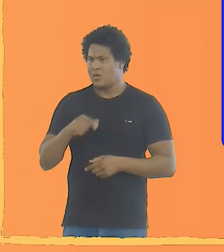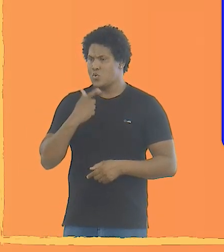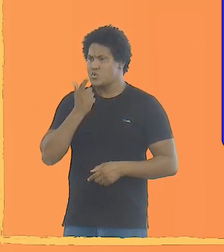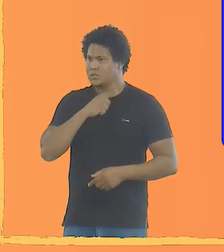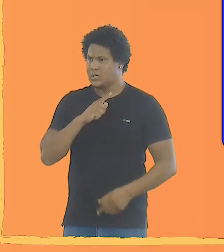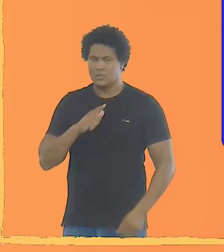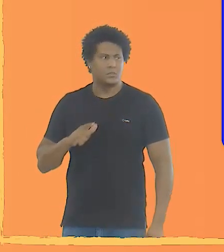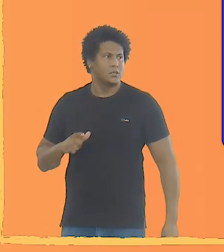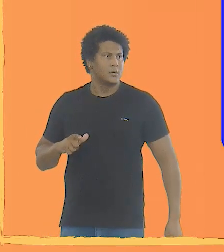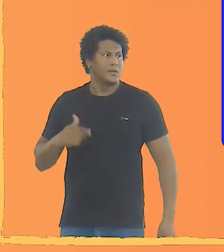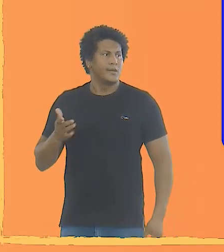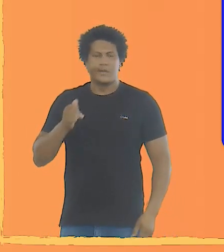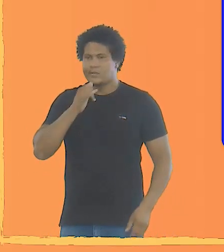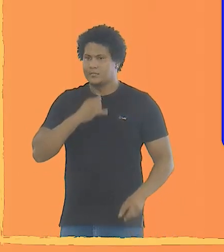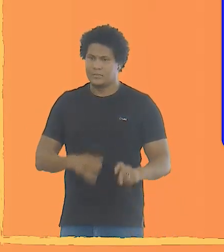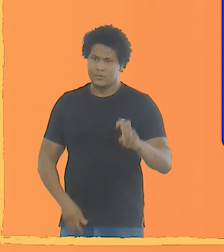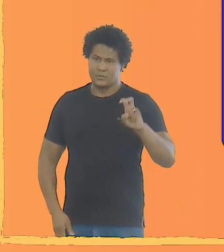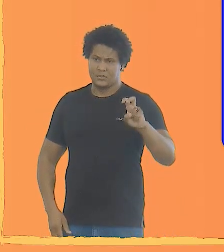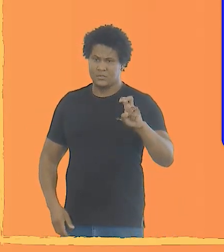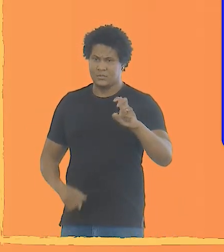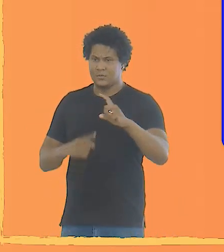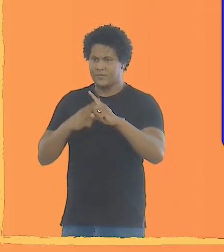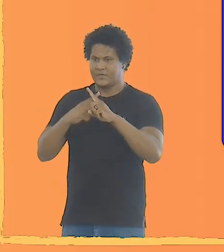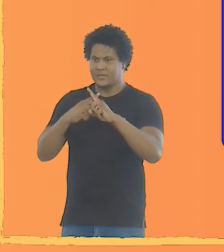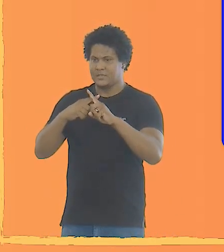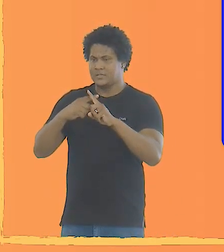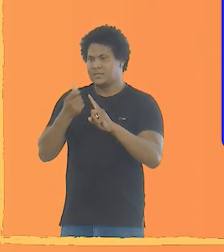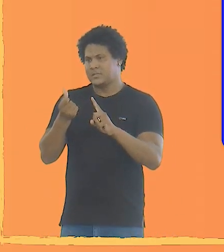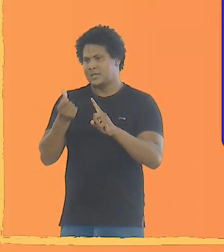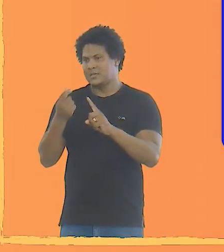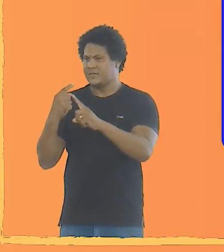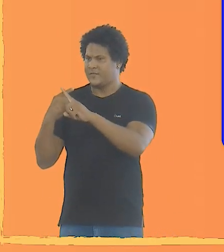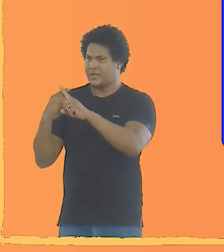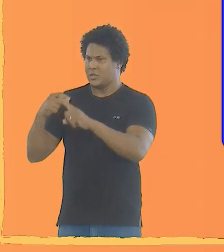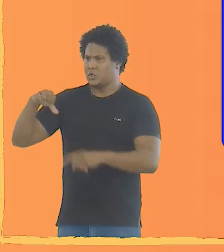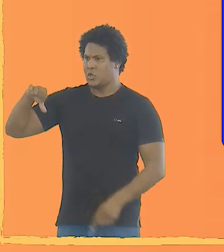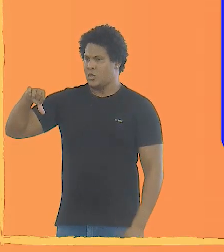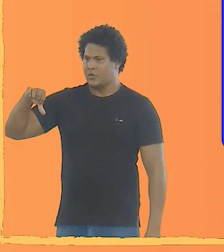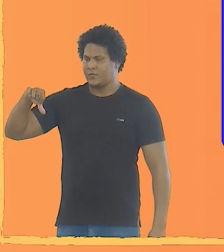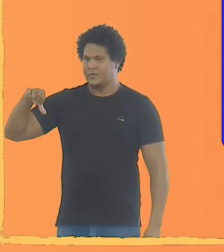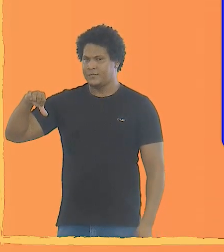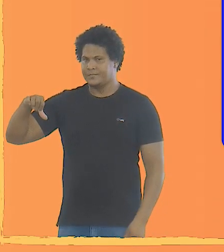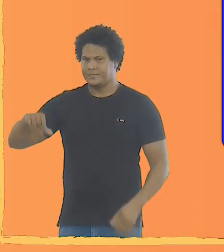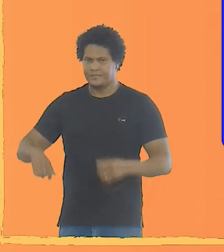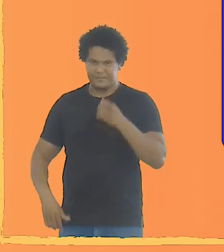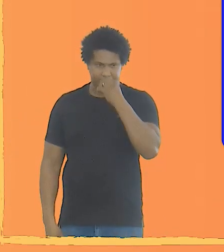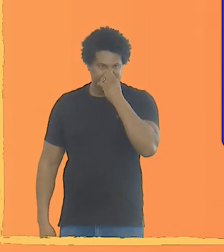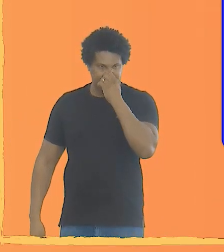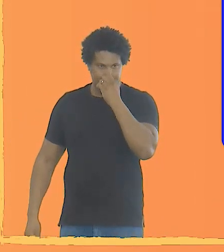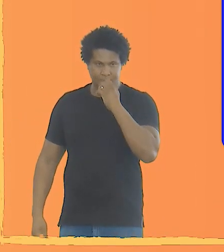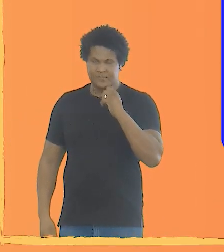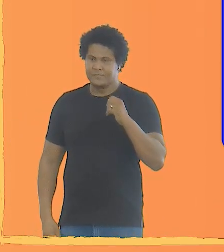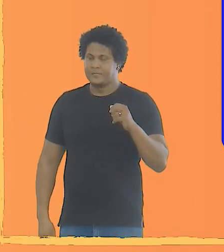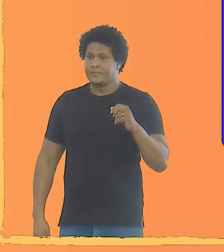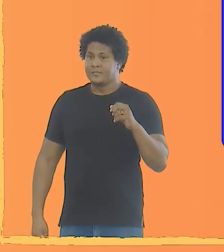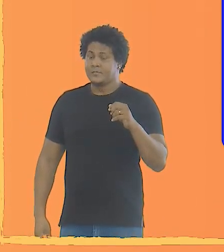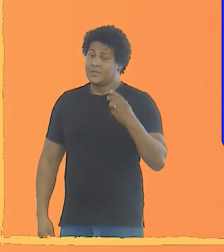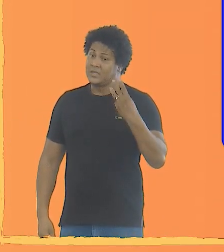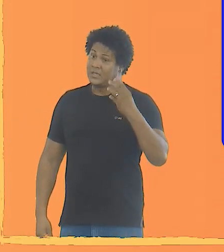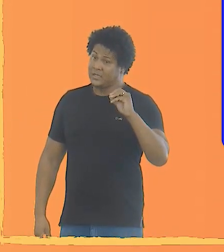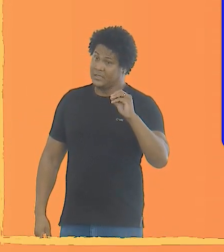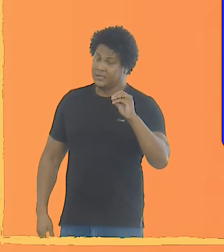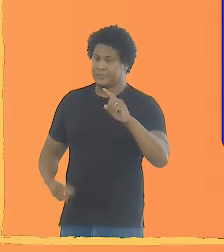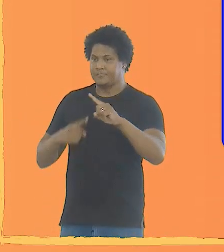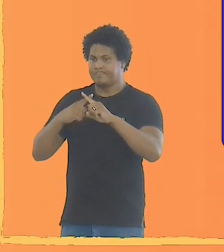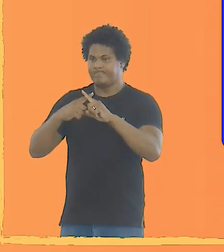fizer 5 vezes 6 vezes 9, 5 vezes 6 vai dar 30. 30 vezes 9